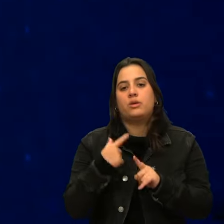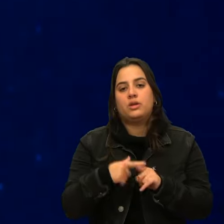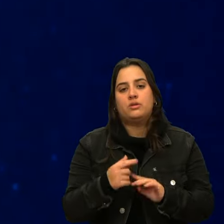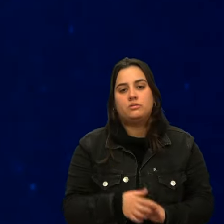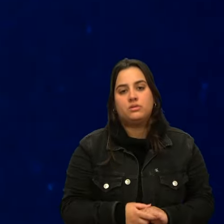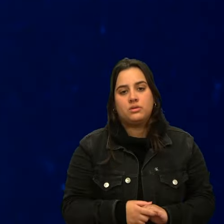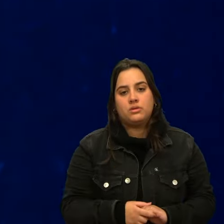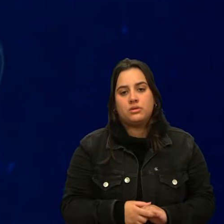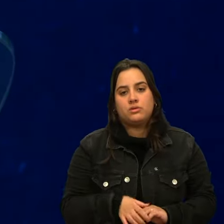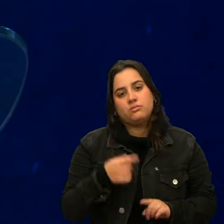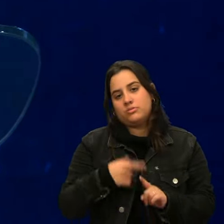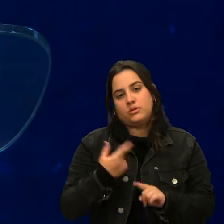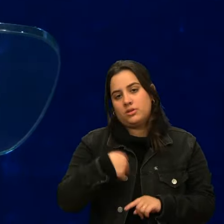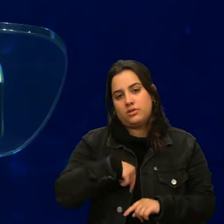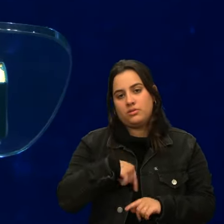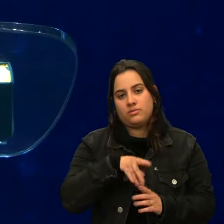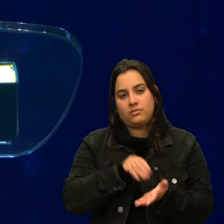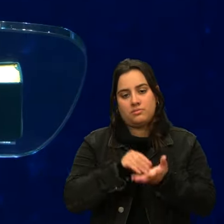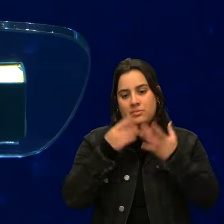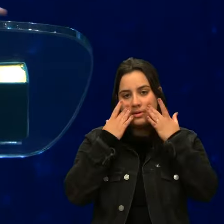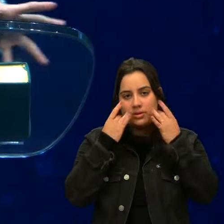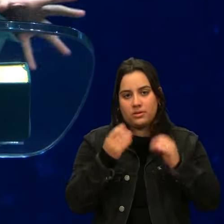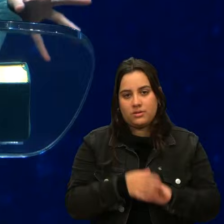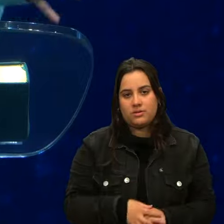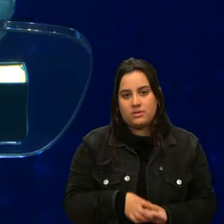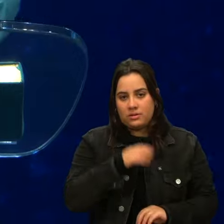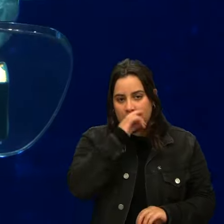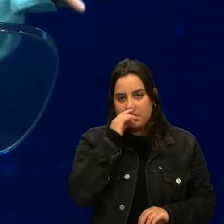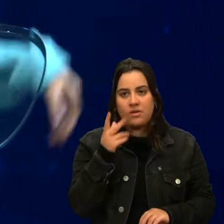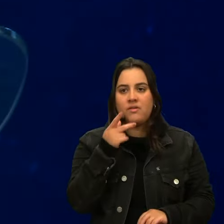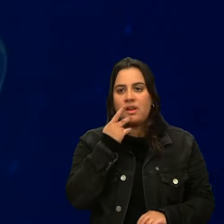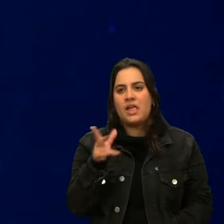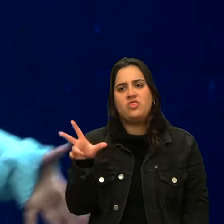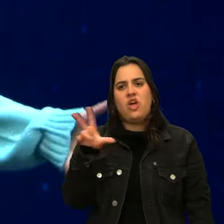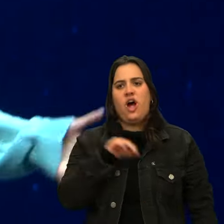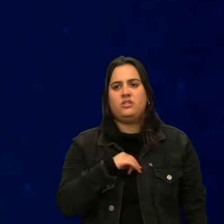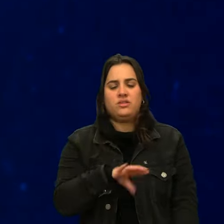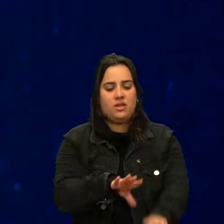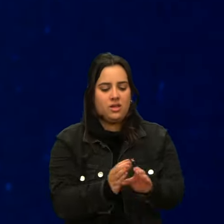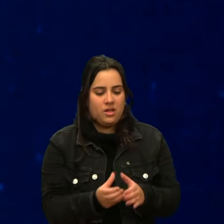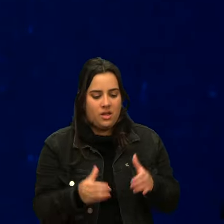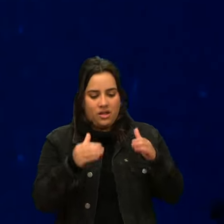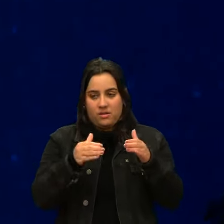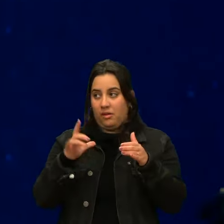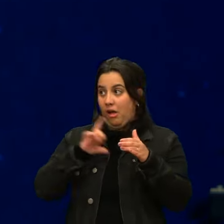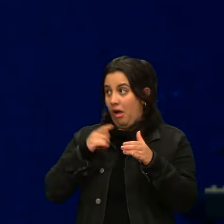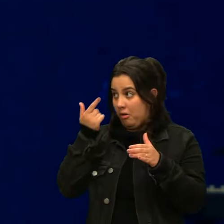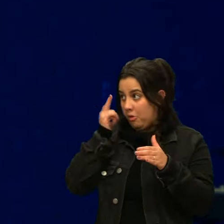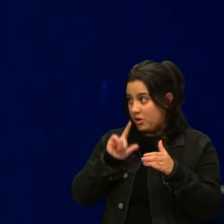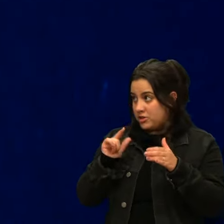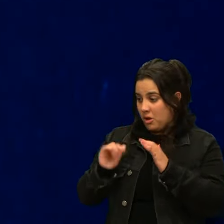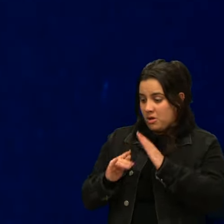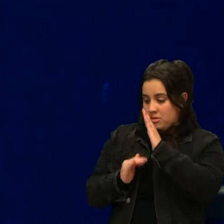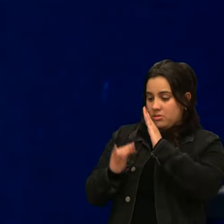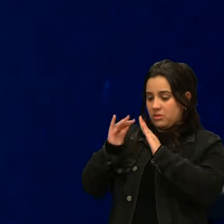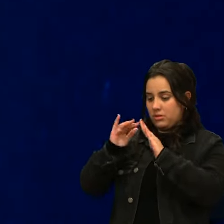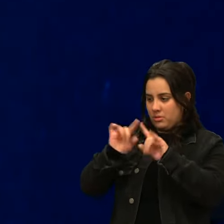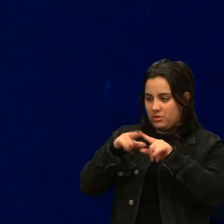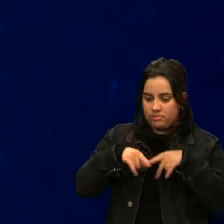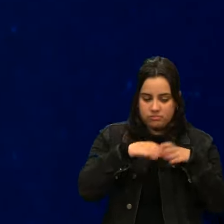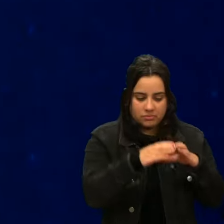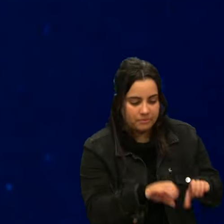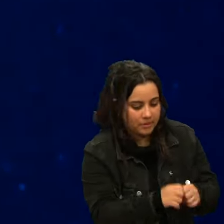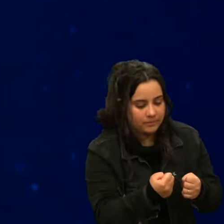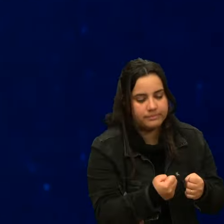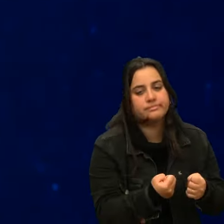não estava prestando atenção. Eu falei, cara, esse vaso sobreviveu tudo isso? Não vai ser eu colocando aqui no chão que vai estragar. Pois é,